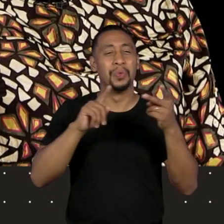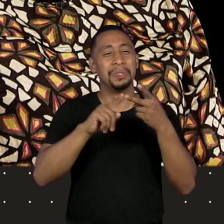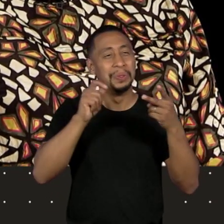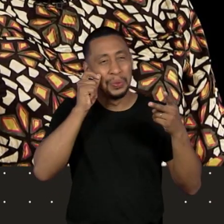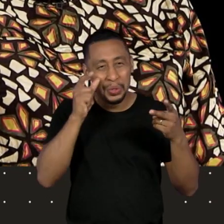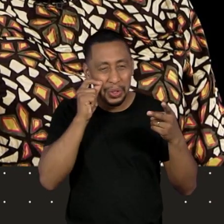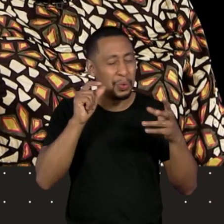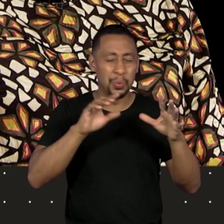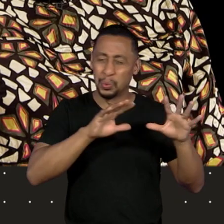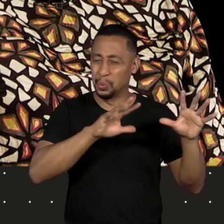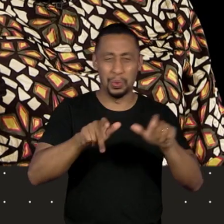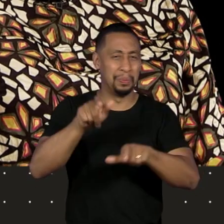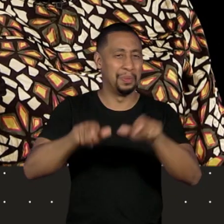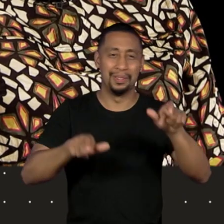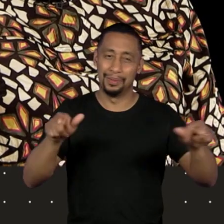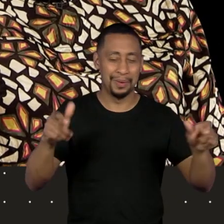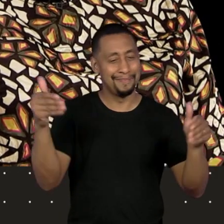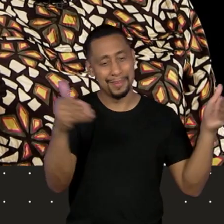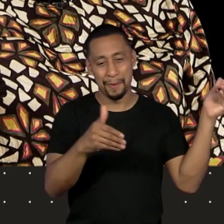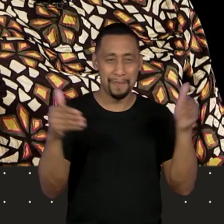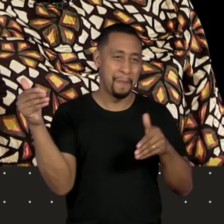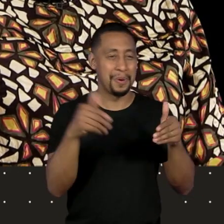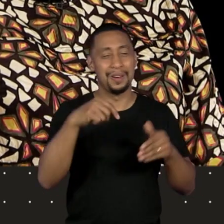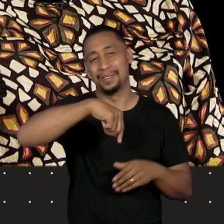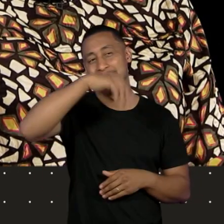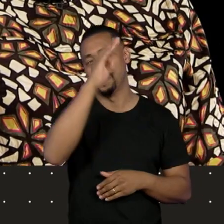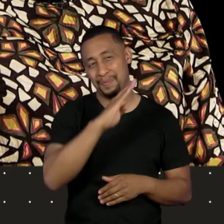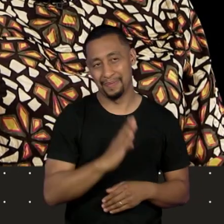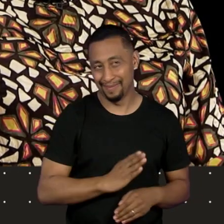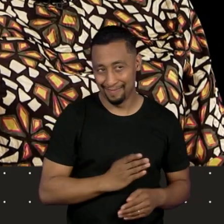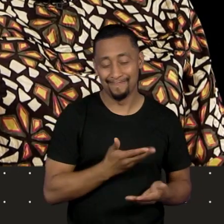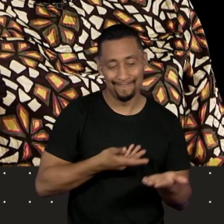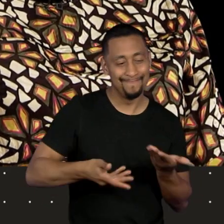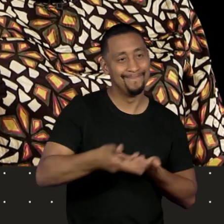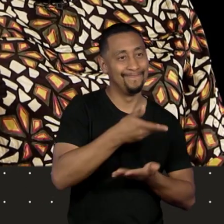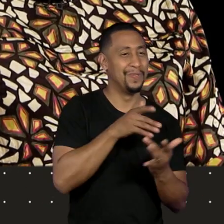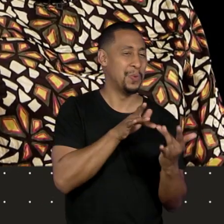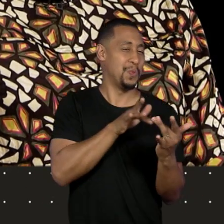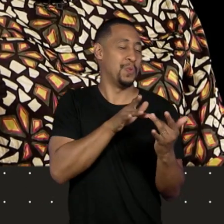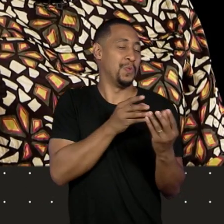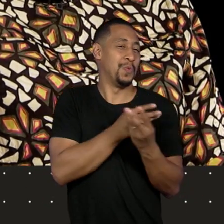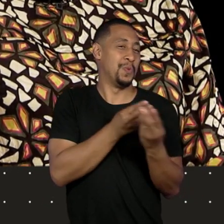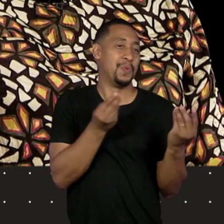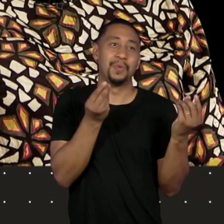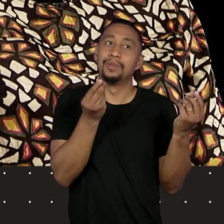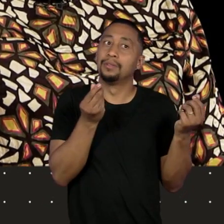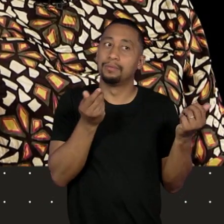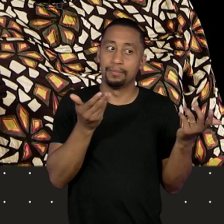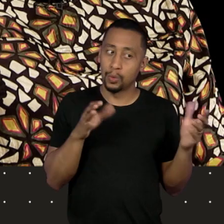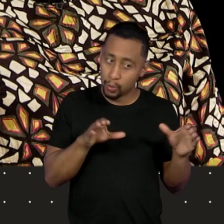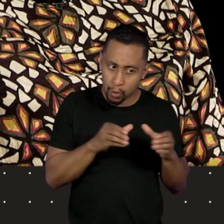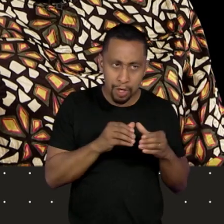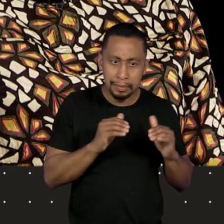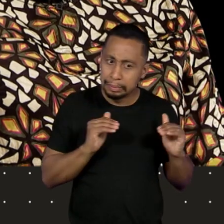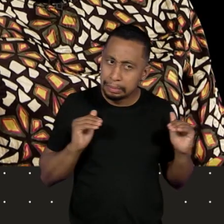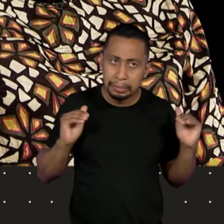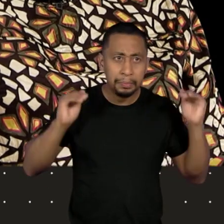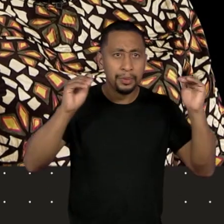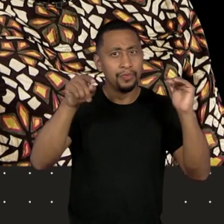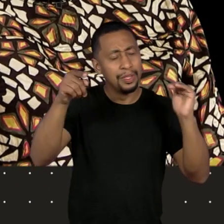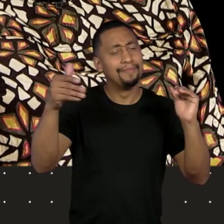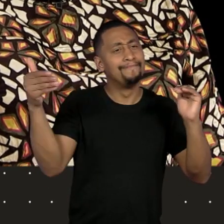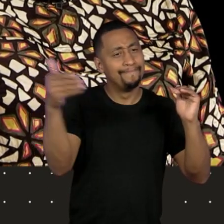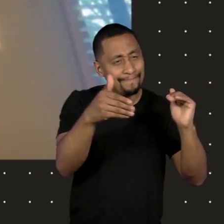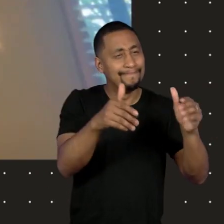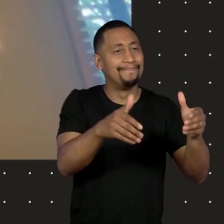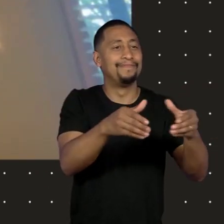Então viveu anos aqui, sabe muito bem esse caldo da música brasileira, como ele funciona. Então, para mim, é um privilégio